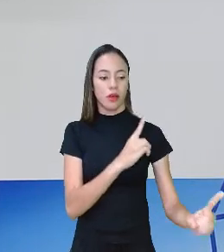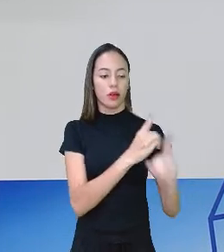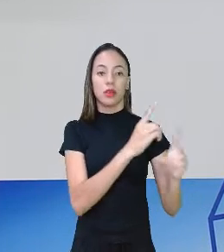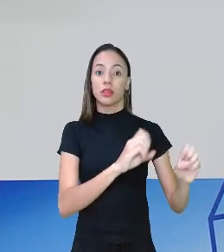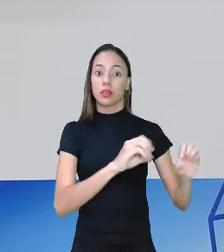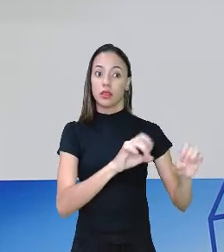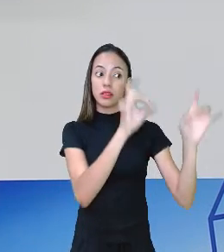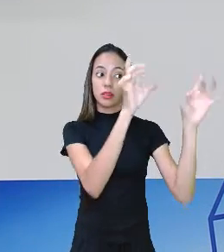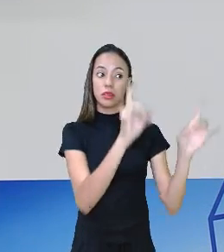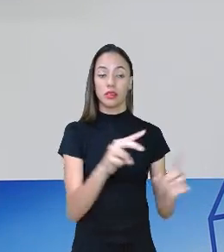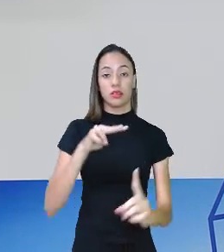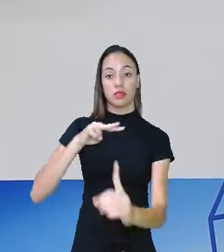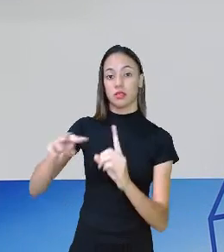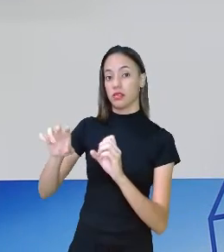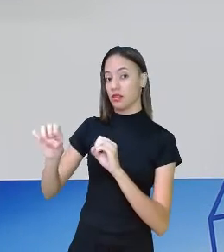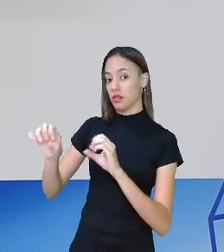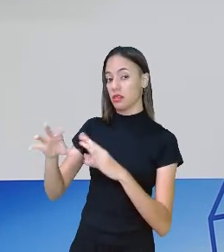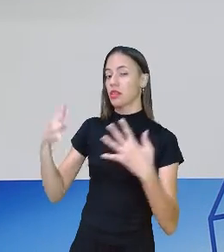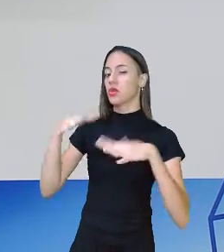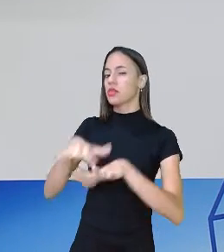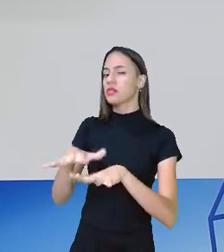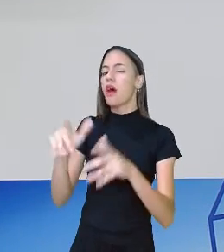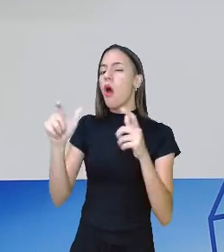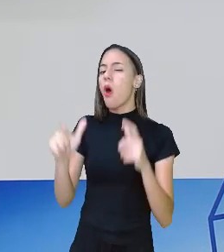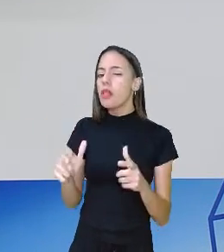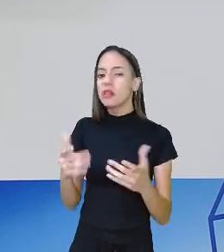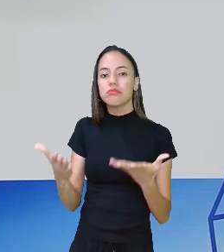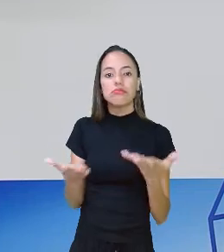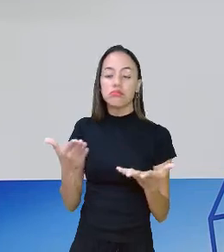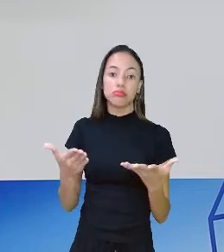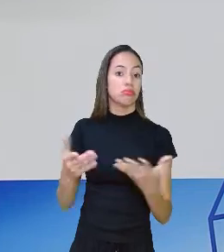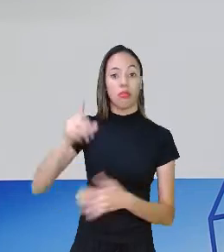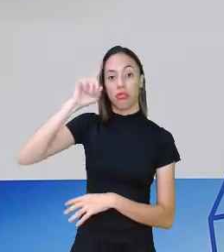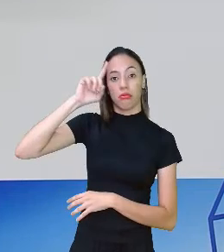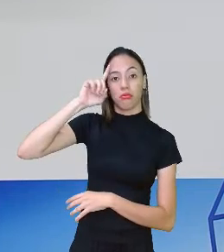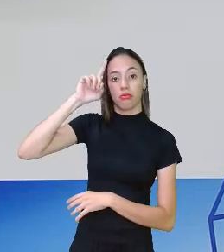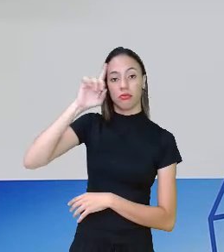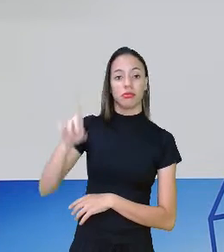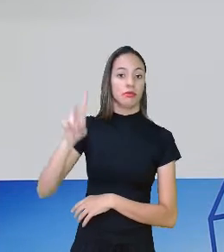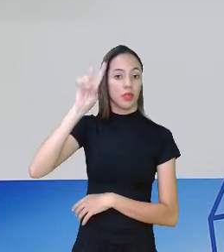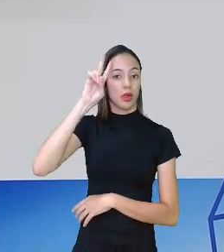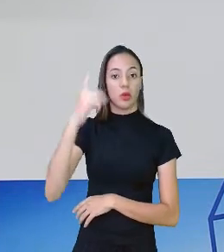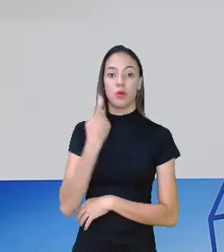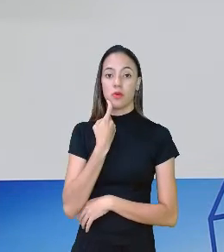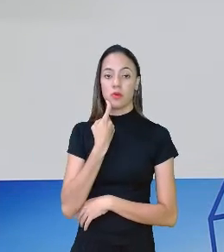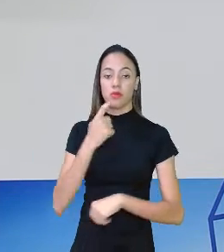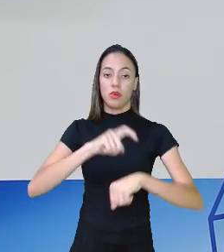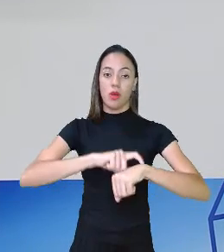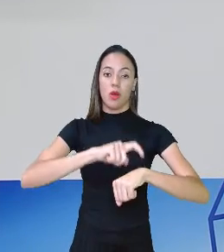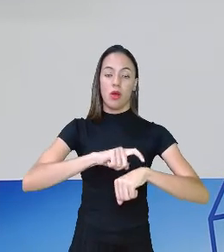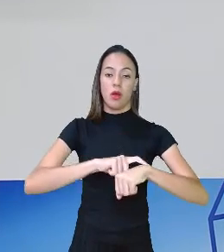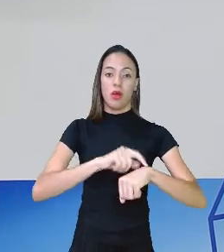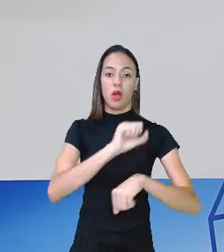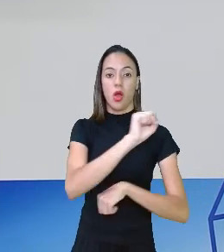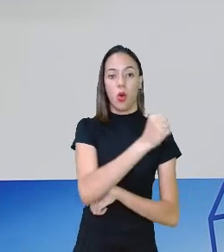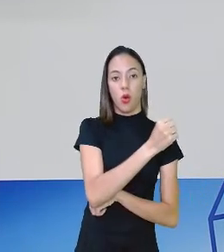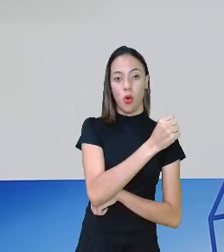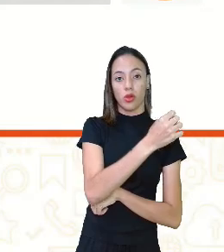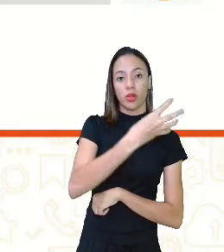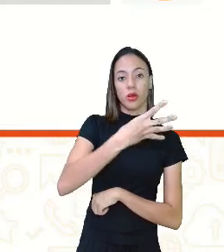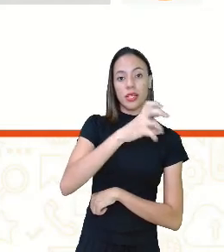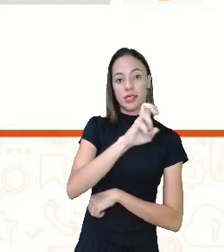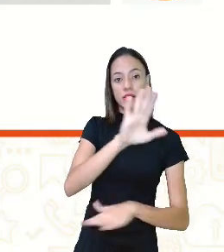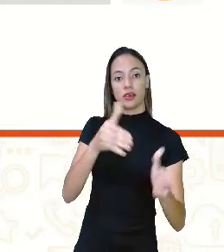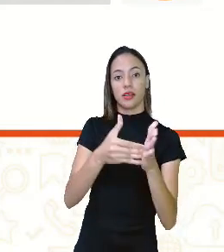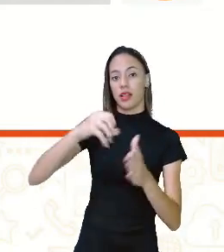especial na perspectiva da educação inclusiva, diariamente, de segunda a sexta-feira, no horário das 8h45 às